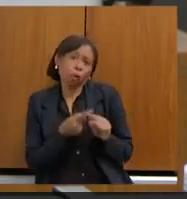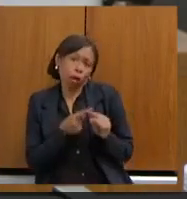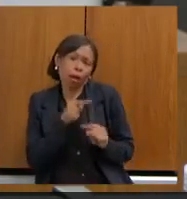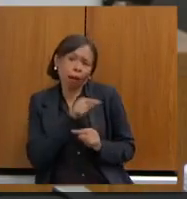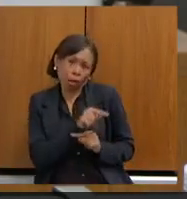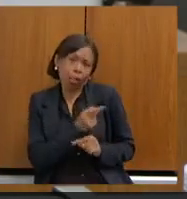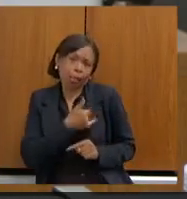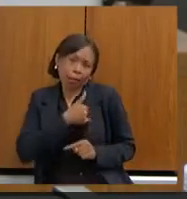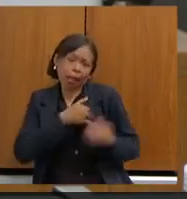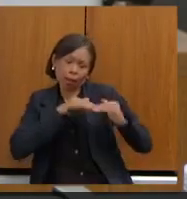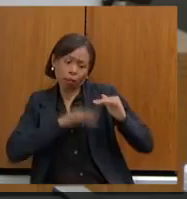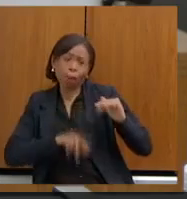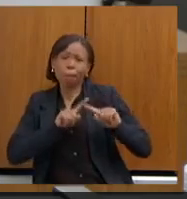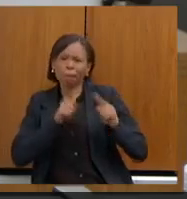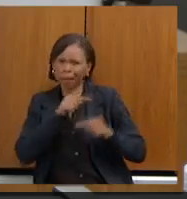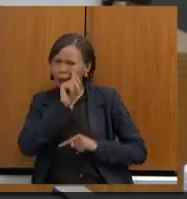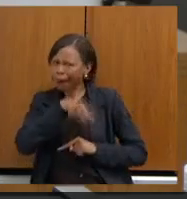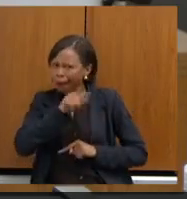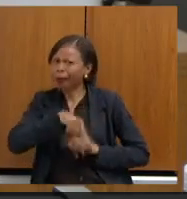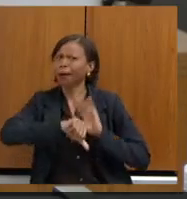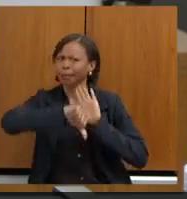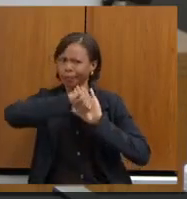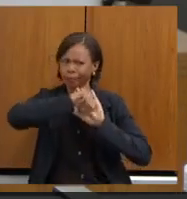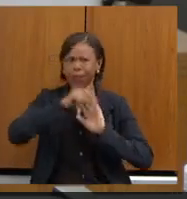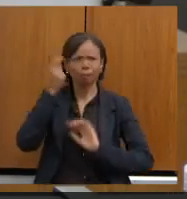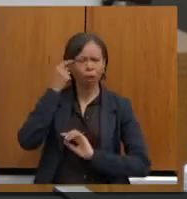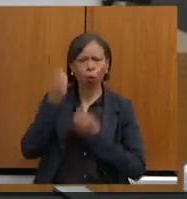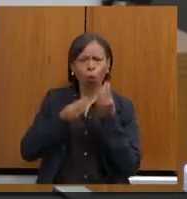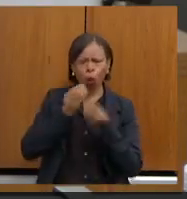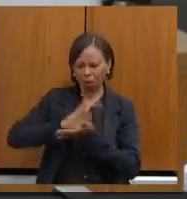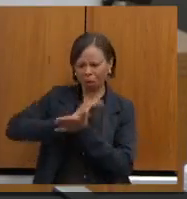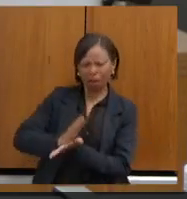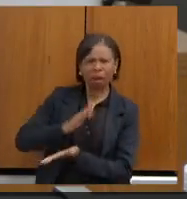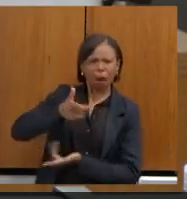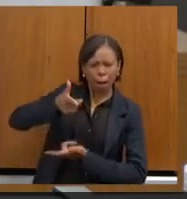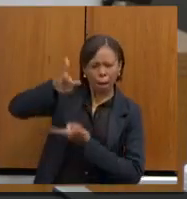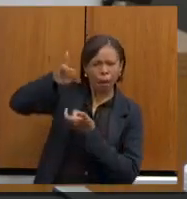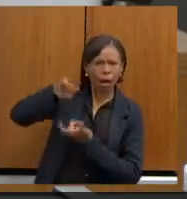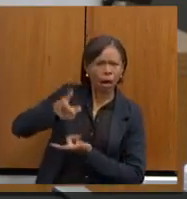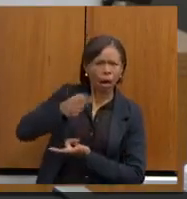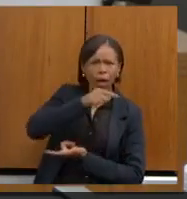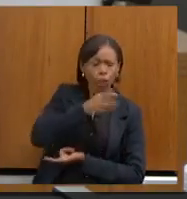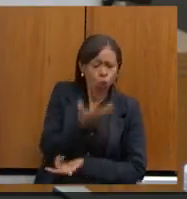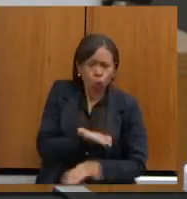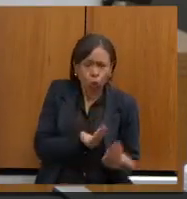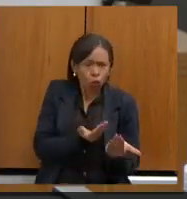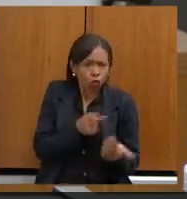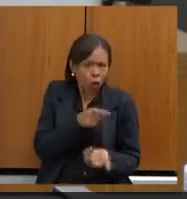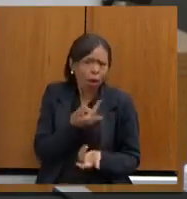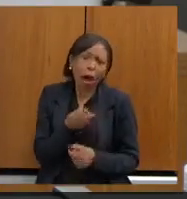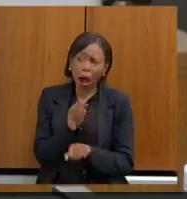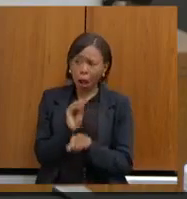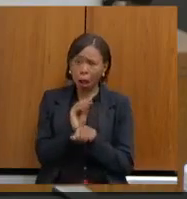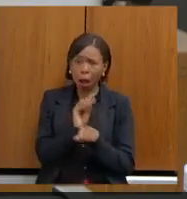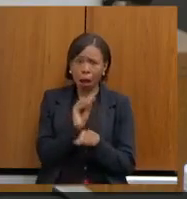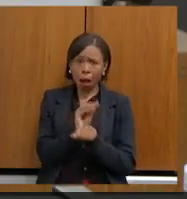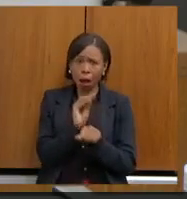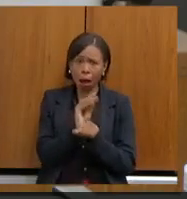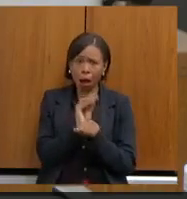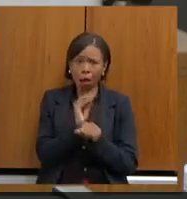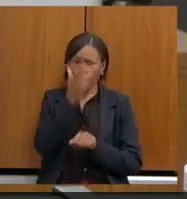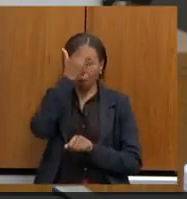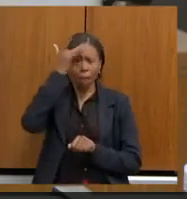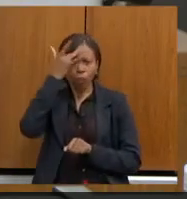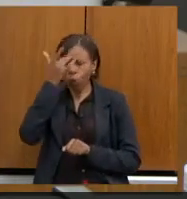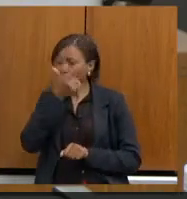criminosos a inaceitável a gente pensar que vai ter homicida e estuprador traficante Mirim sendo cuidado por pessoas que não são